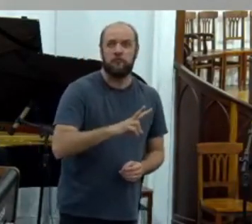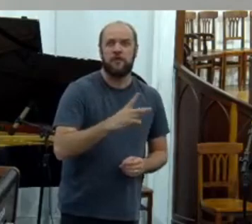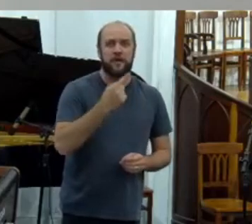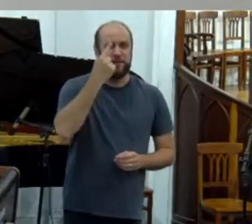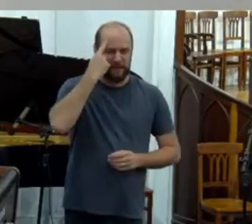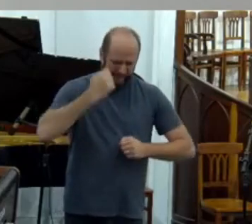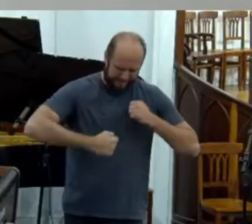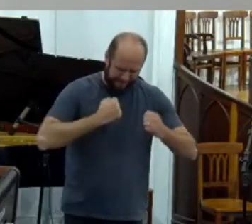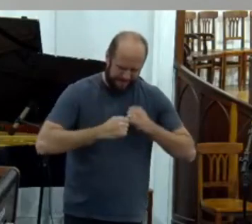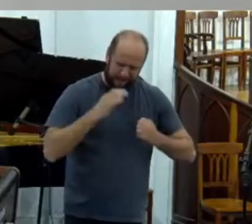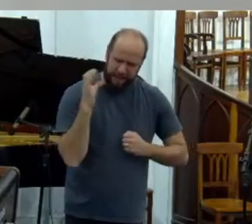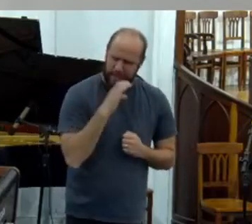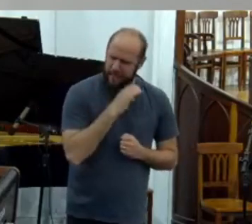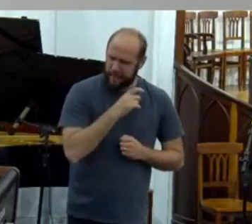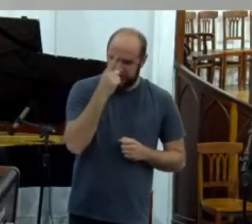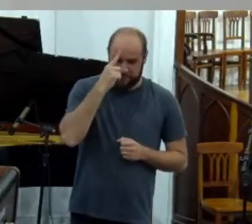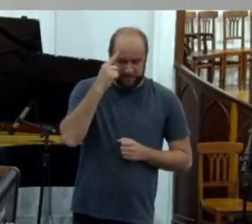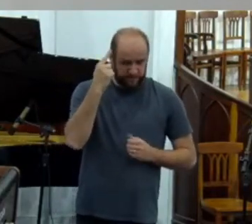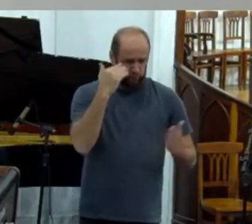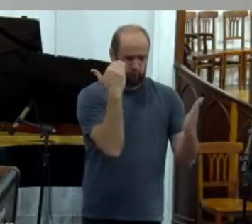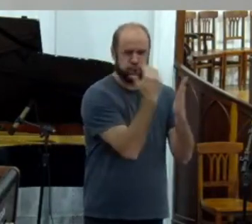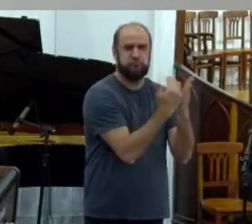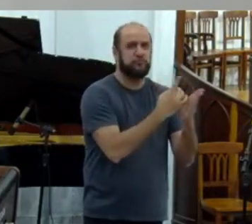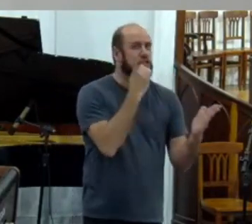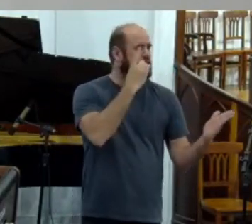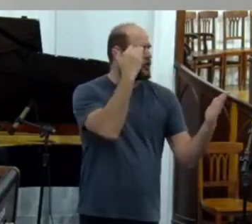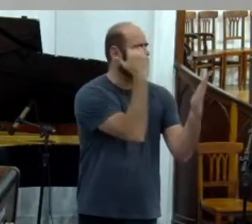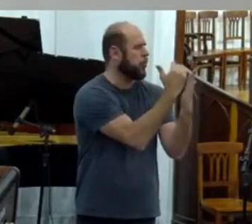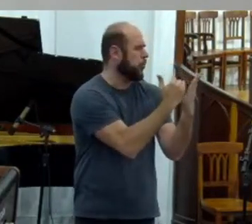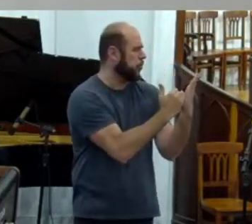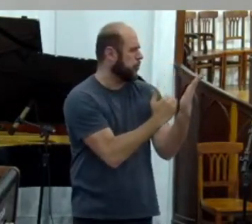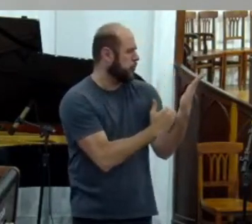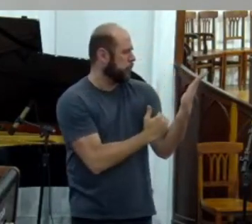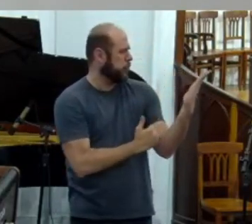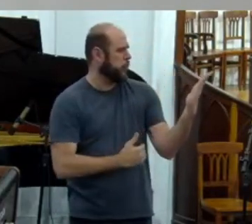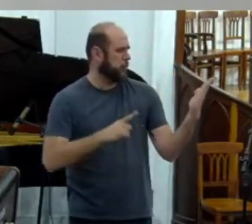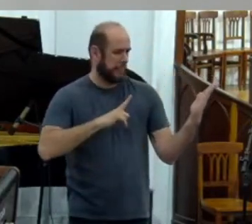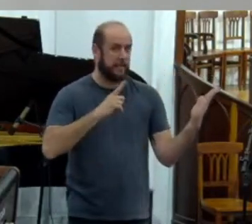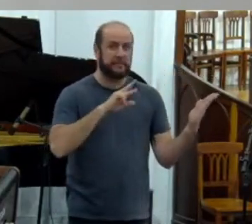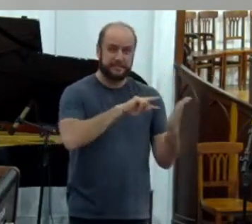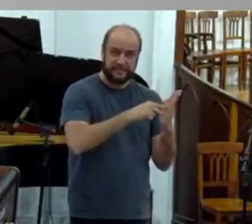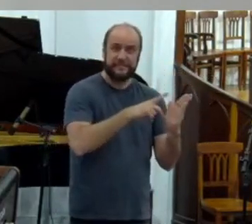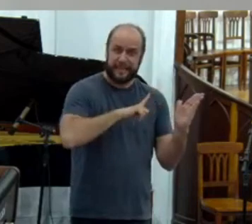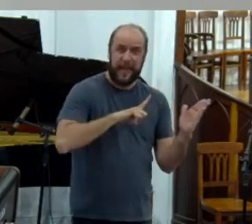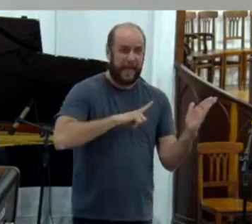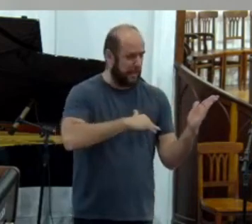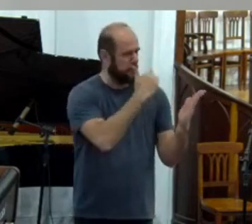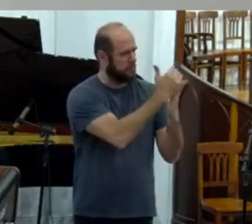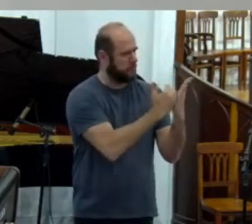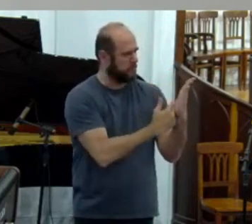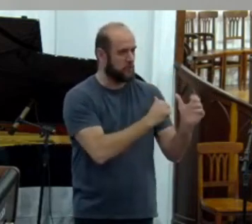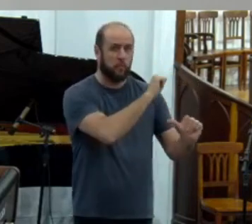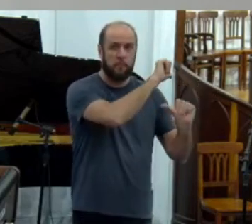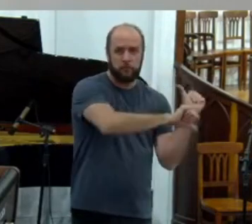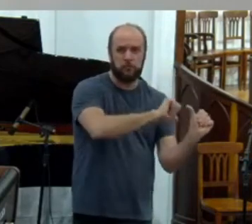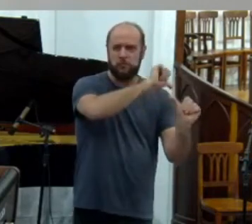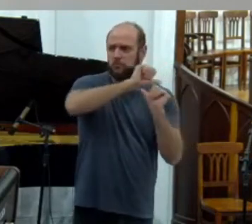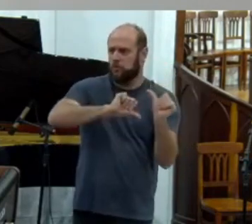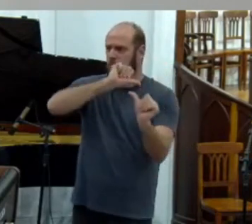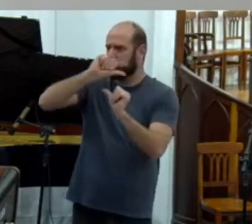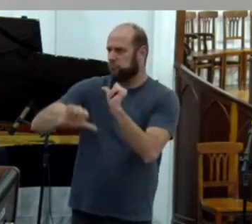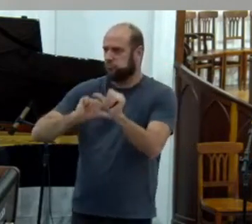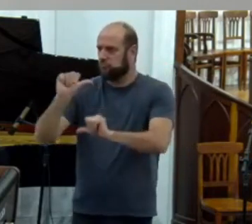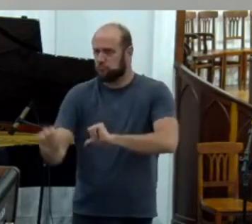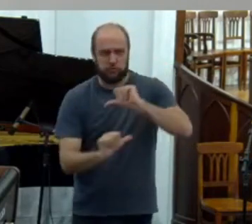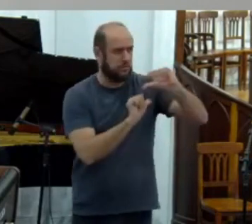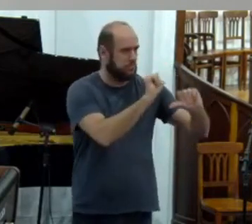tentam correr e acreditam que enchendo suas agendas encontrarão significado. Mas elas mudam de uma ação para outra. E se